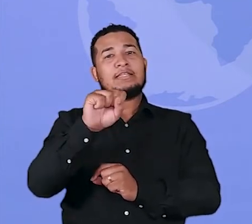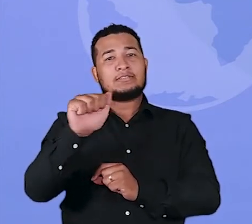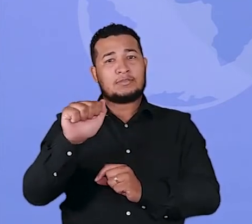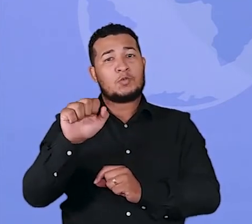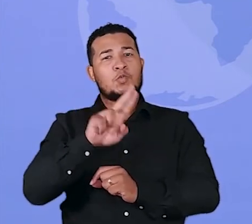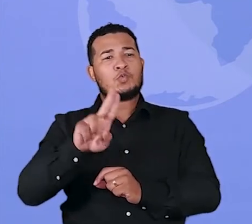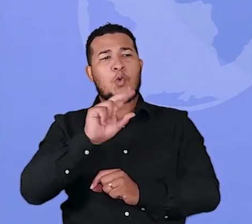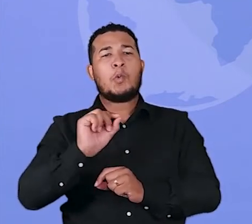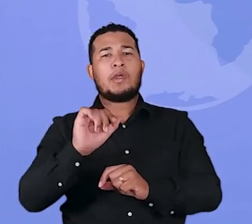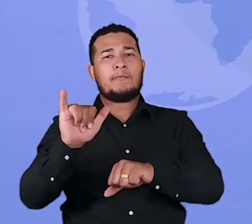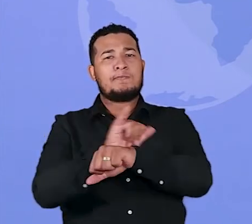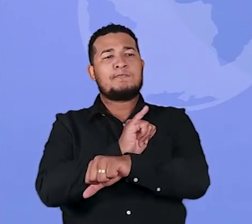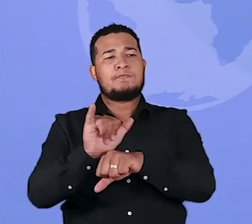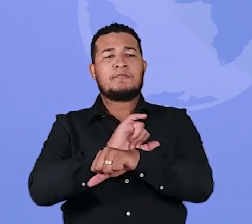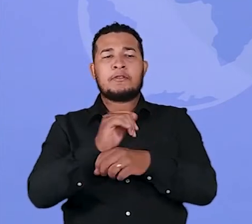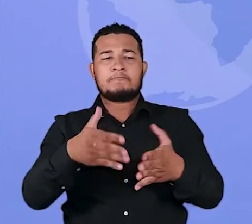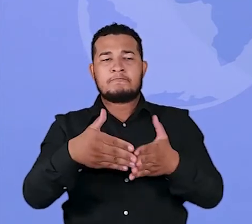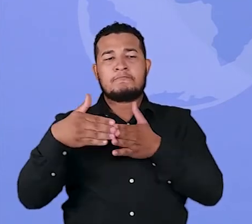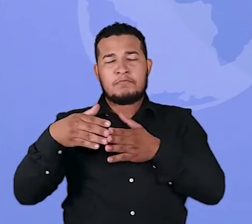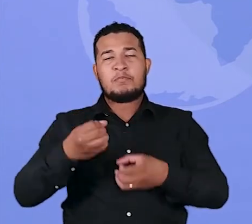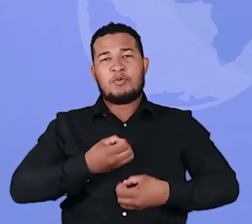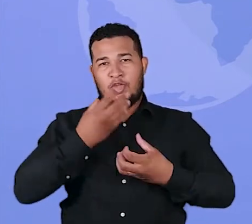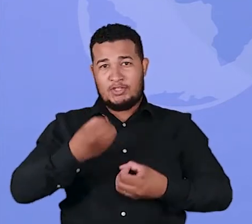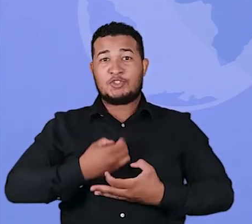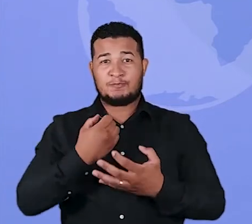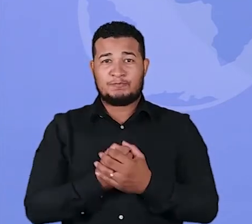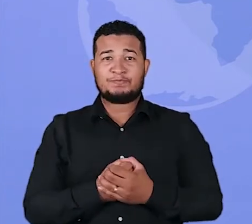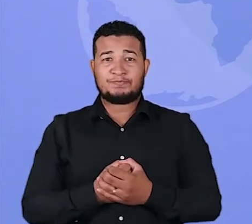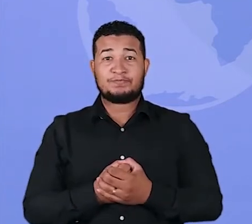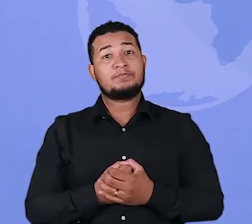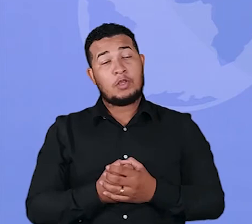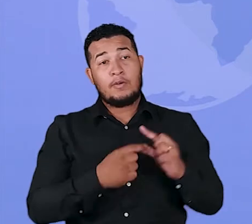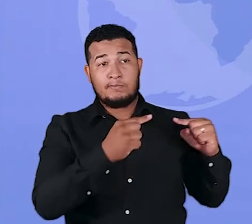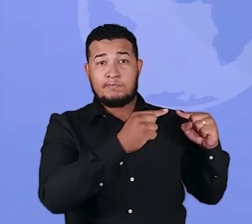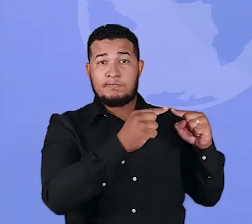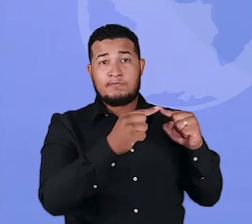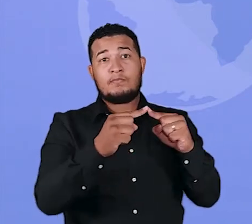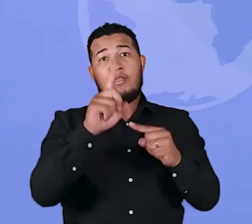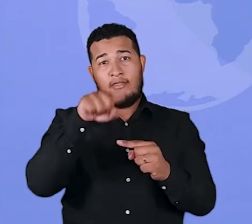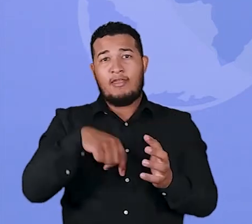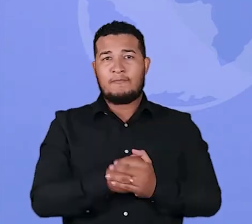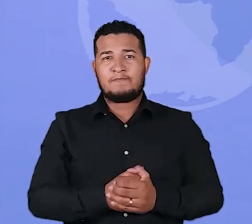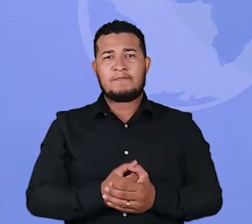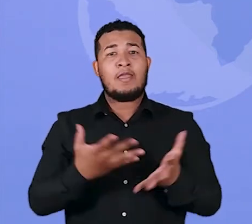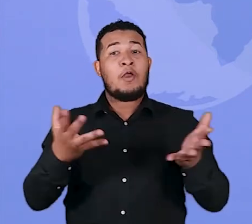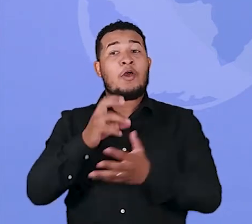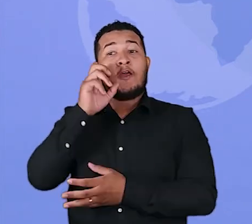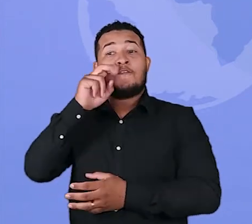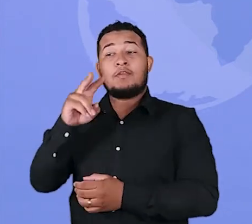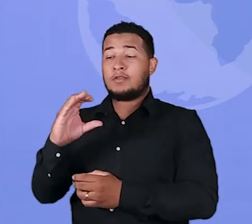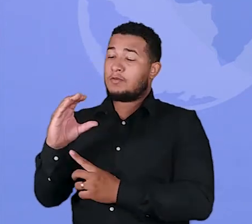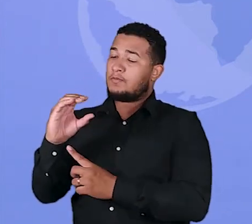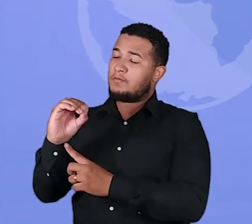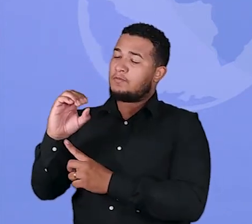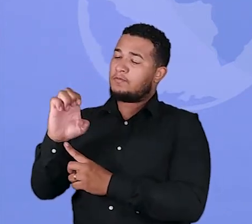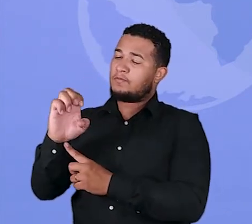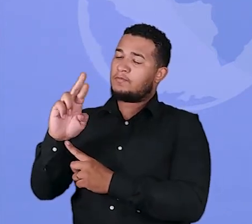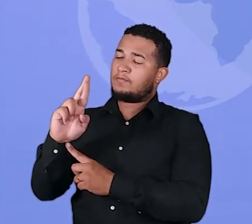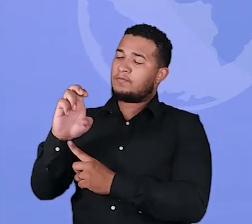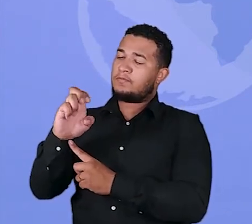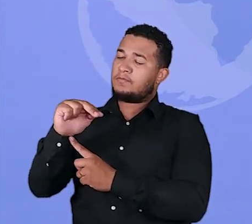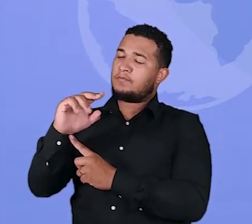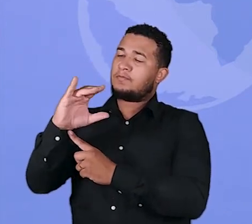da licença poética. Ok? Então, coesão é isso aí. Bora então ver o que é